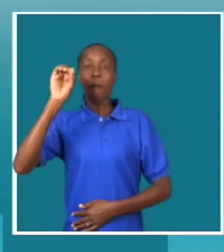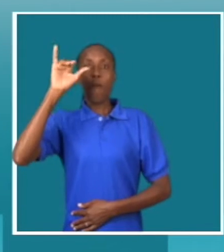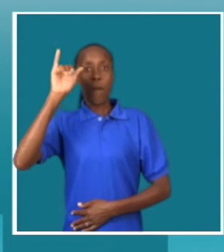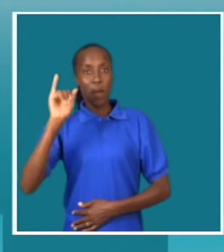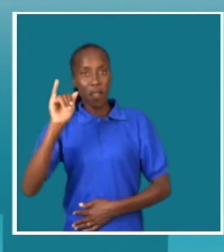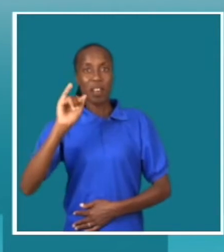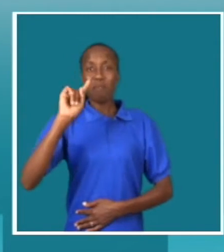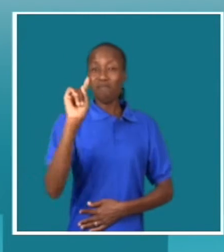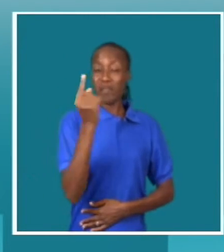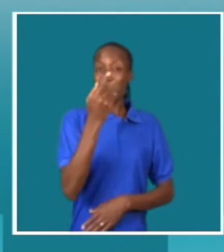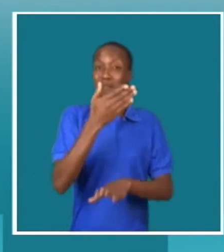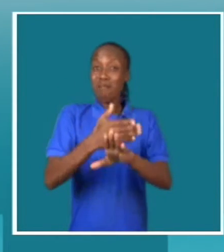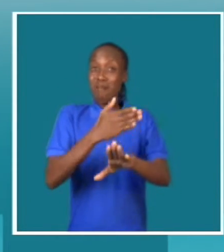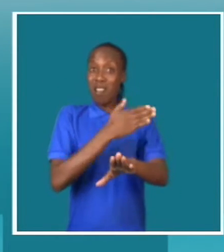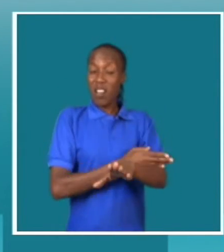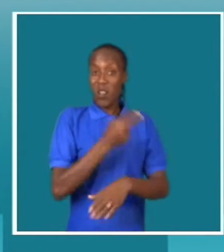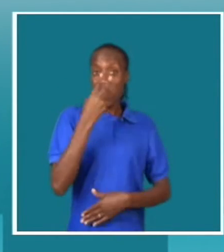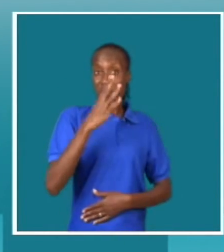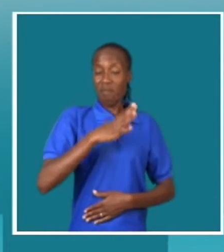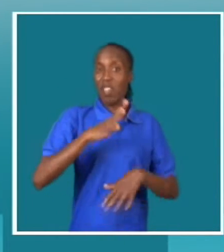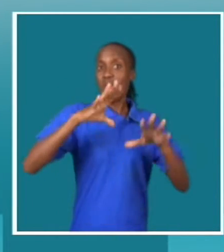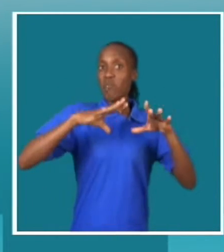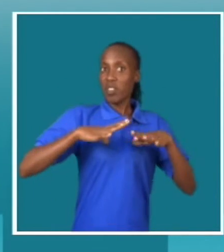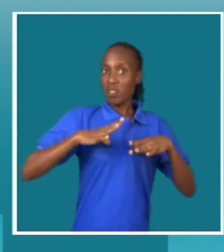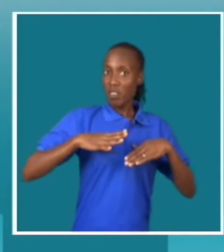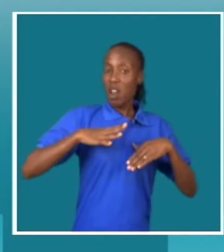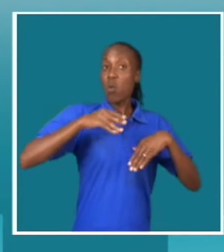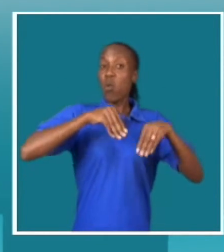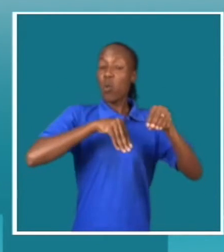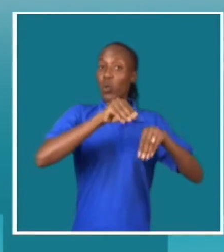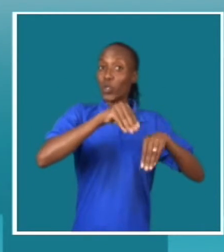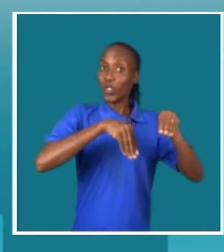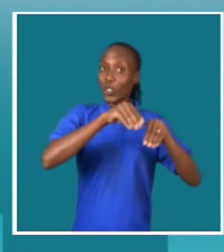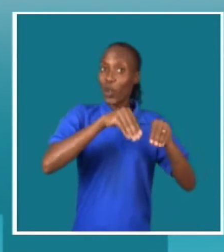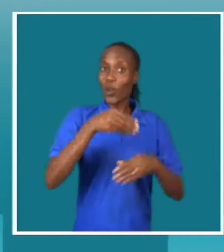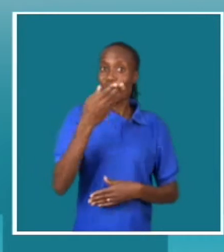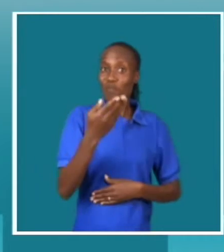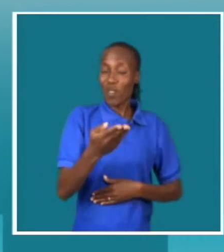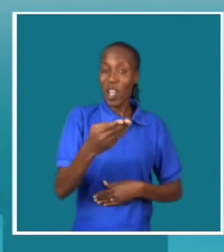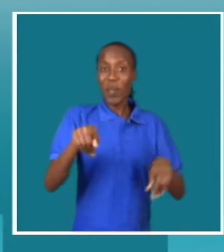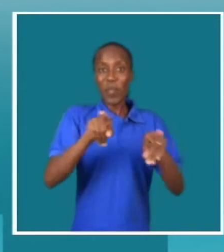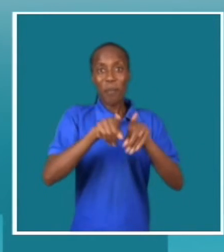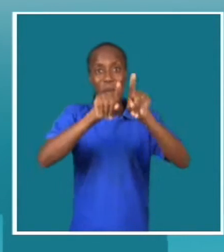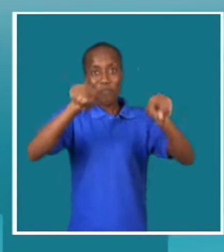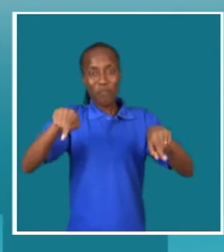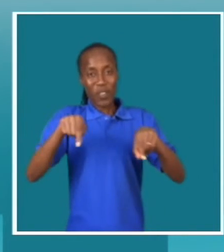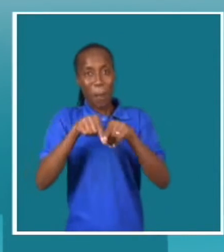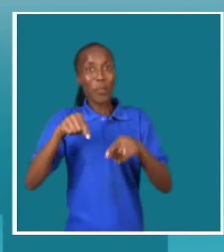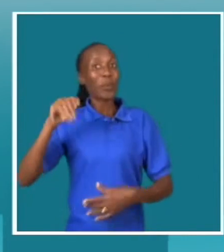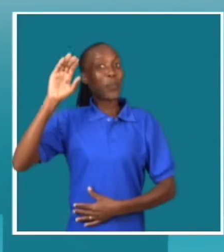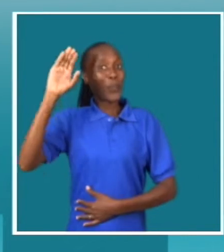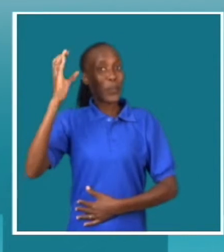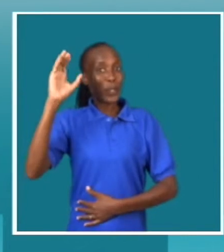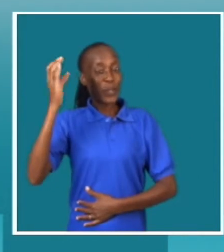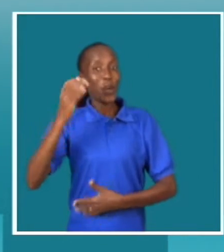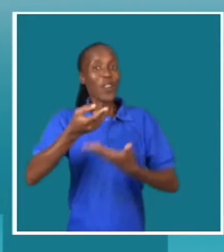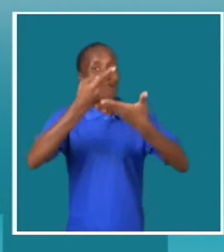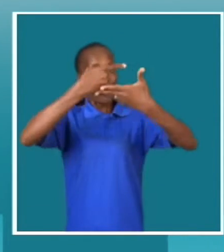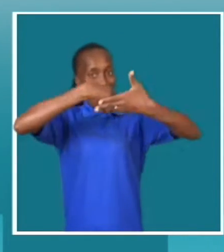as primeiras jornadas. Vi que nos intervalos do Cosa dos Jogos, tanto lá no campo de Costa do Sole,